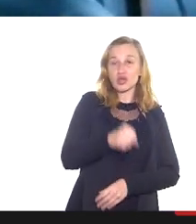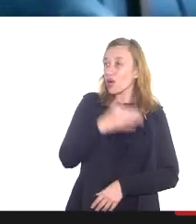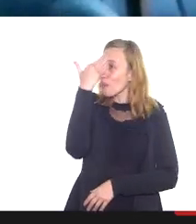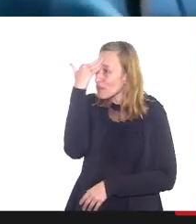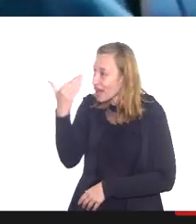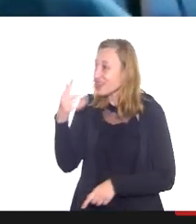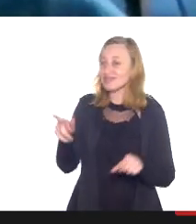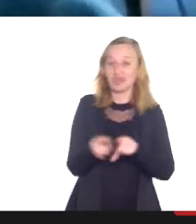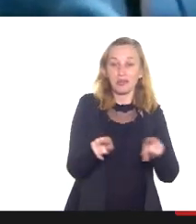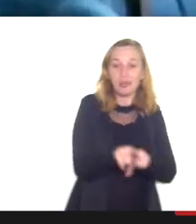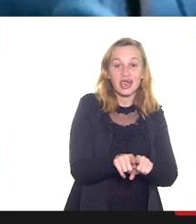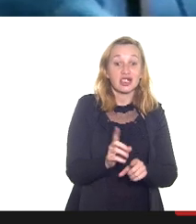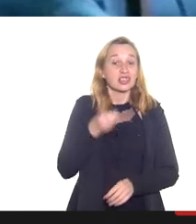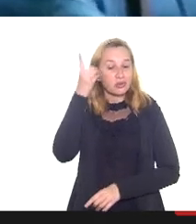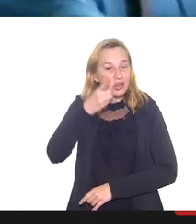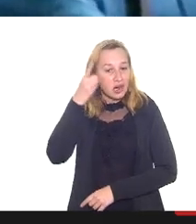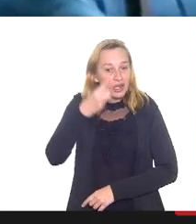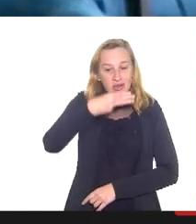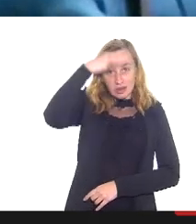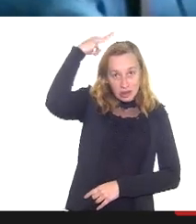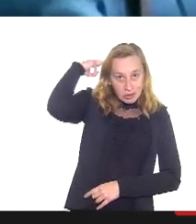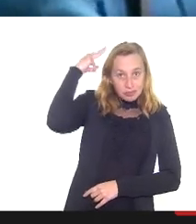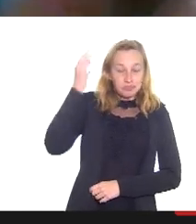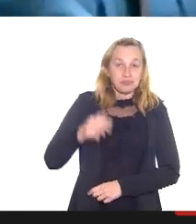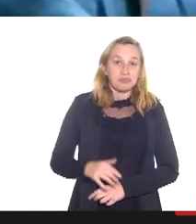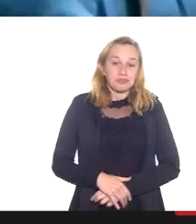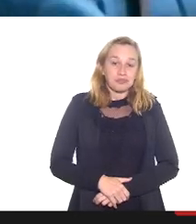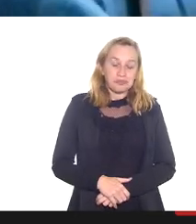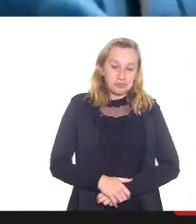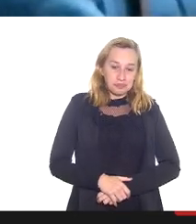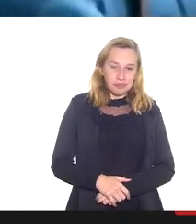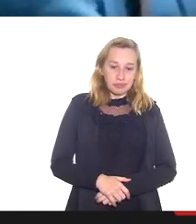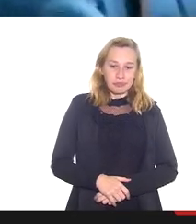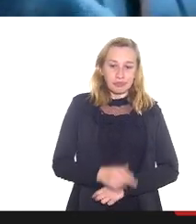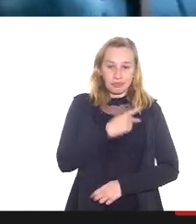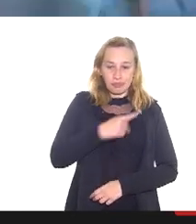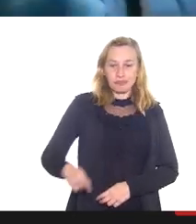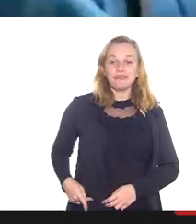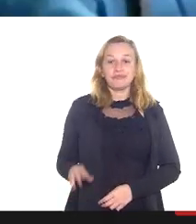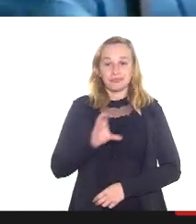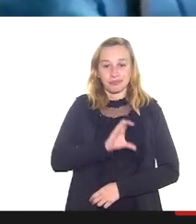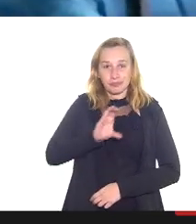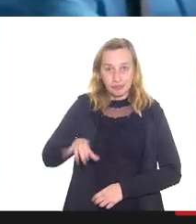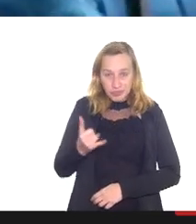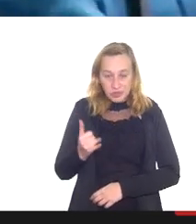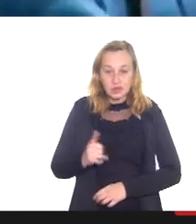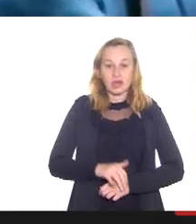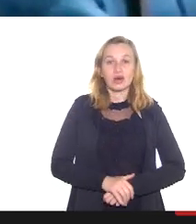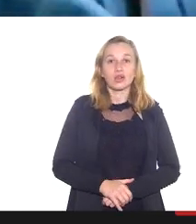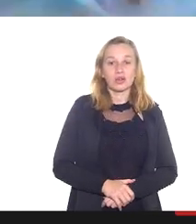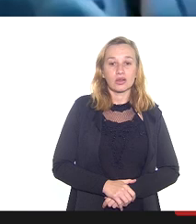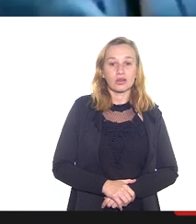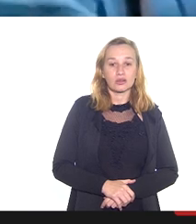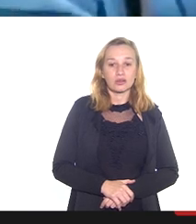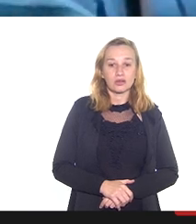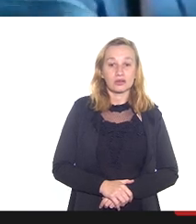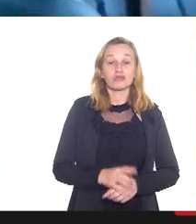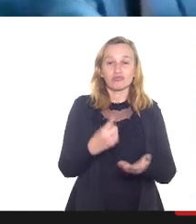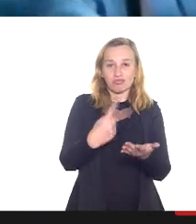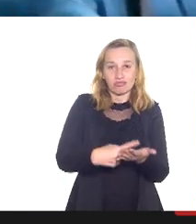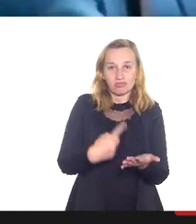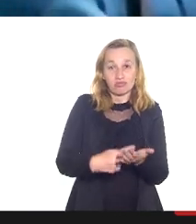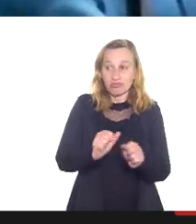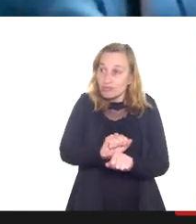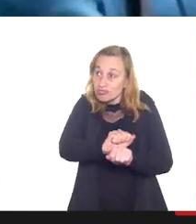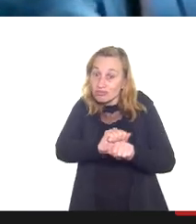obrigado também ao deputado Márcio Pacheco, presidente da CCJ, que fez um acordo